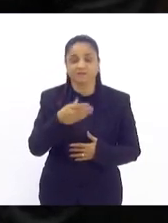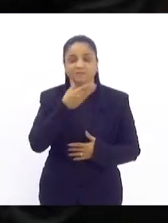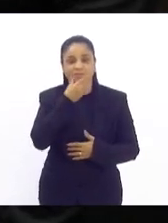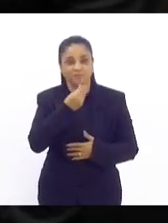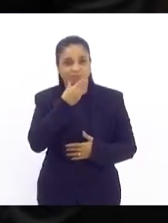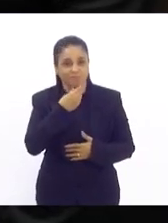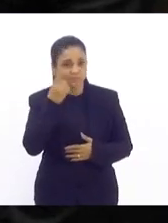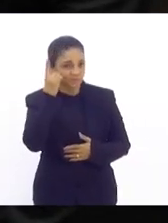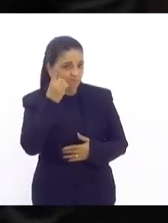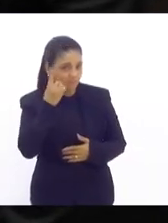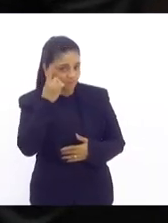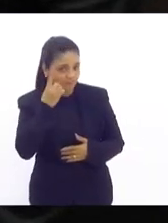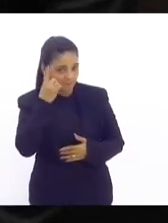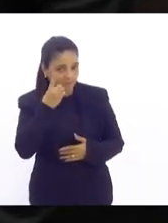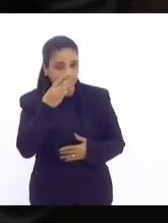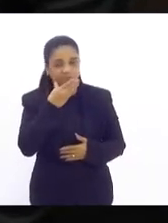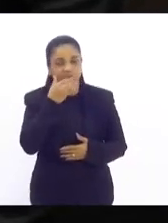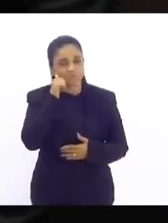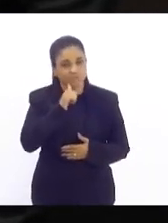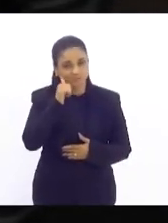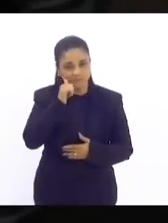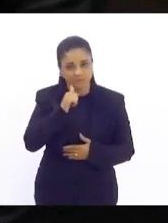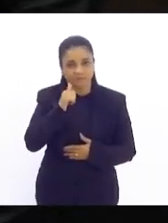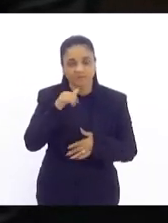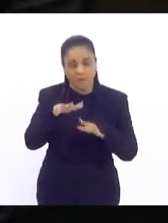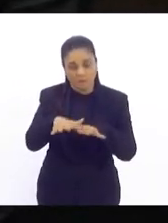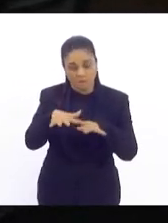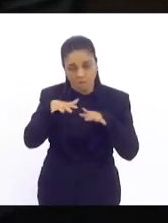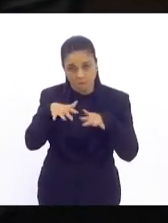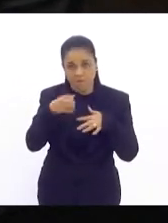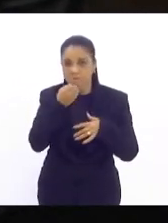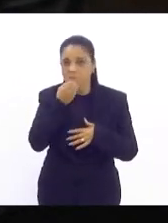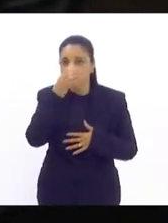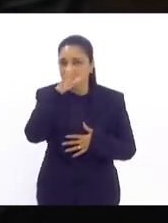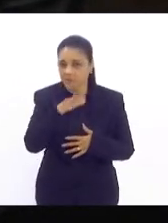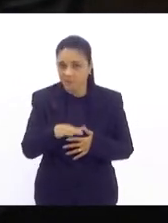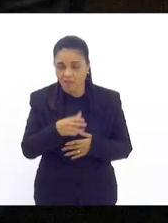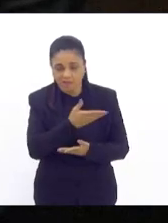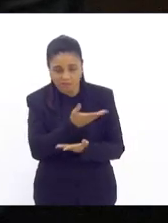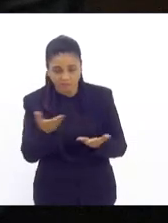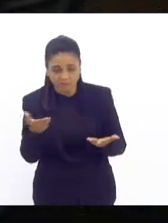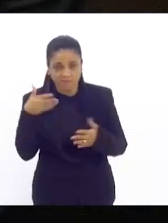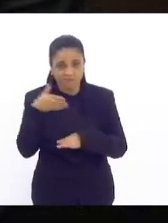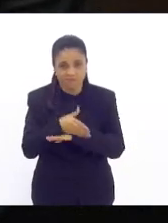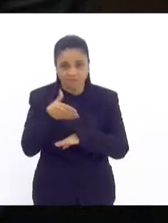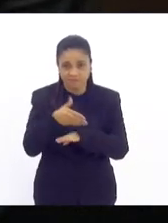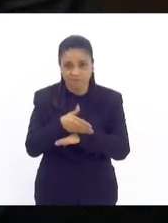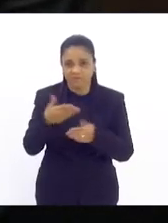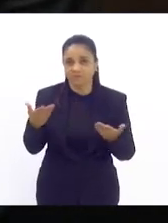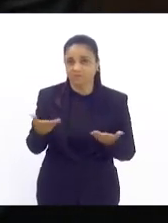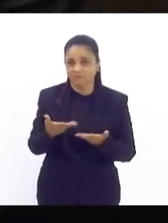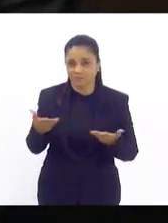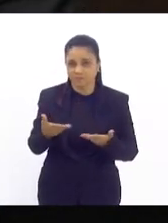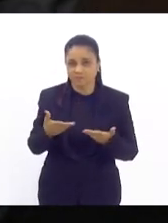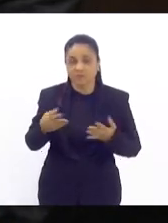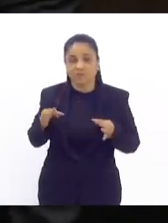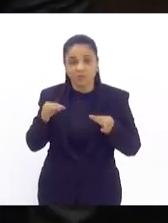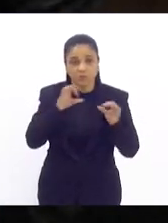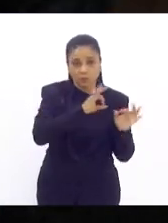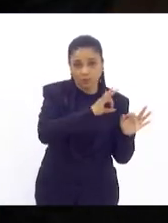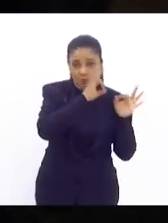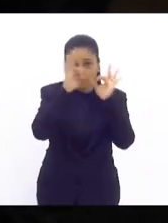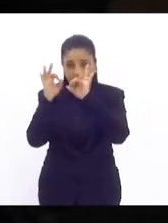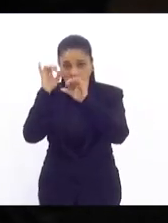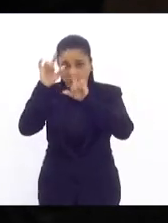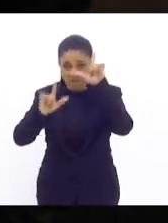deputados ainda aqui no plenário Boa tarde a todos presentes Boa tarde a todos que estão nos assistindo